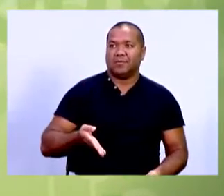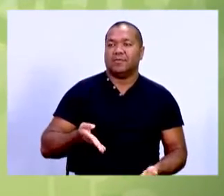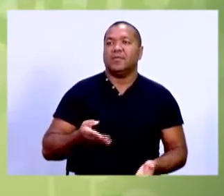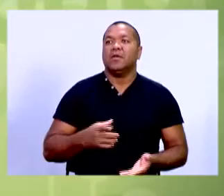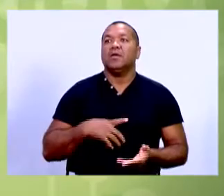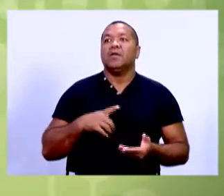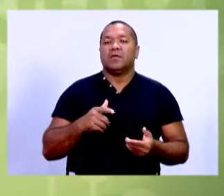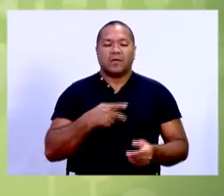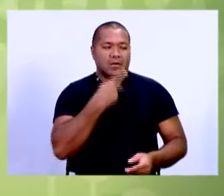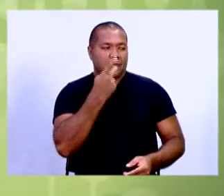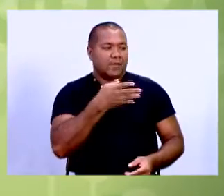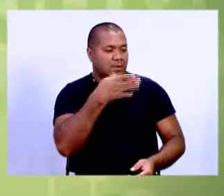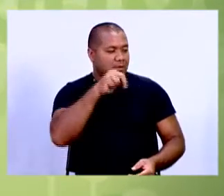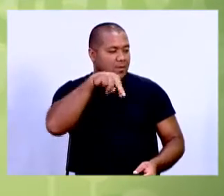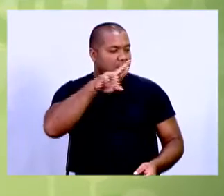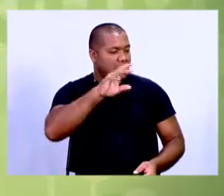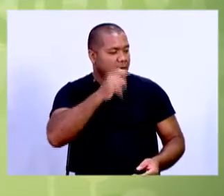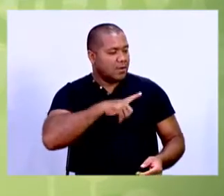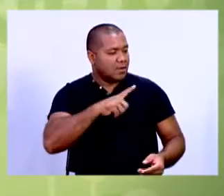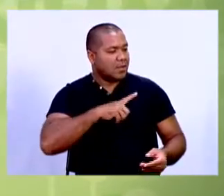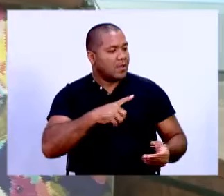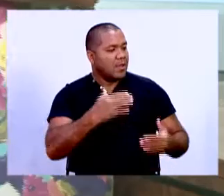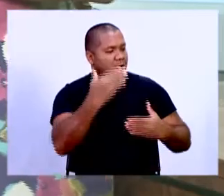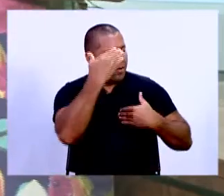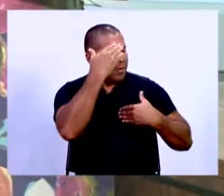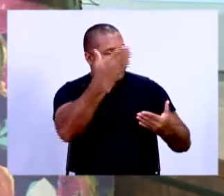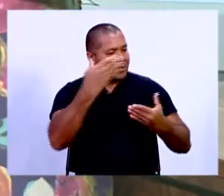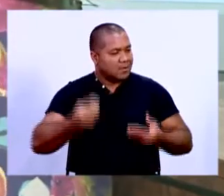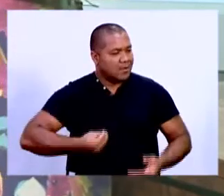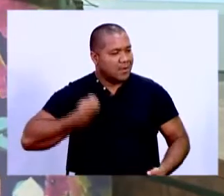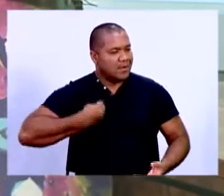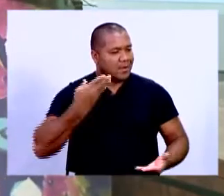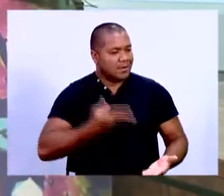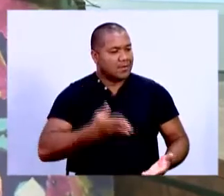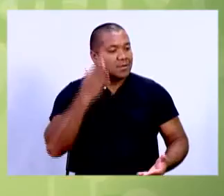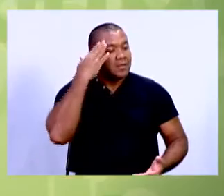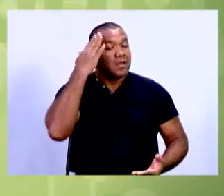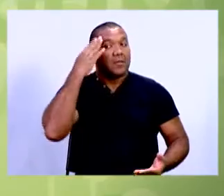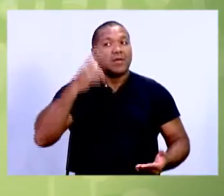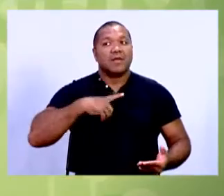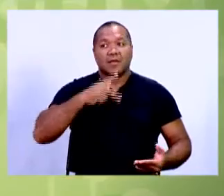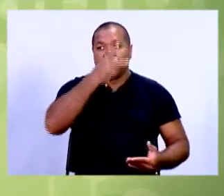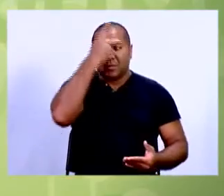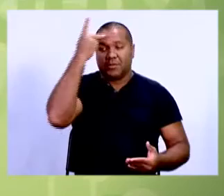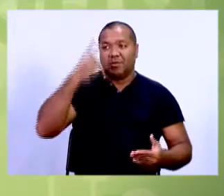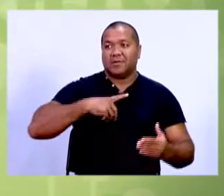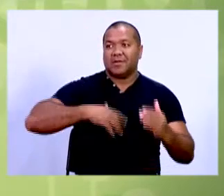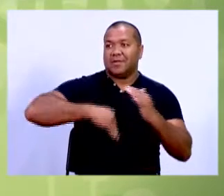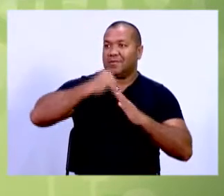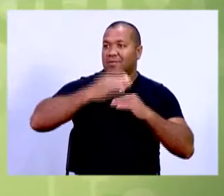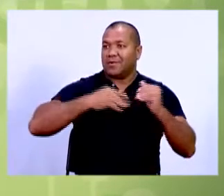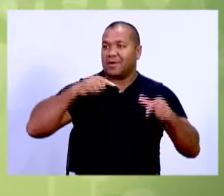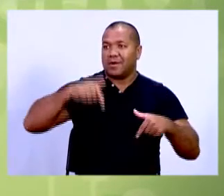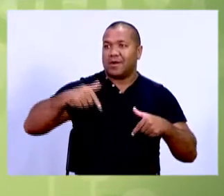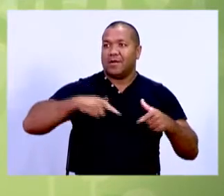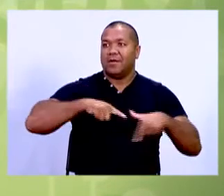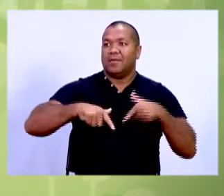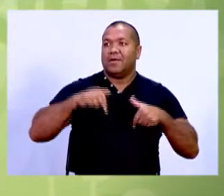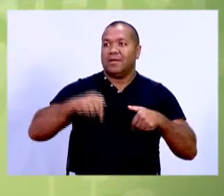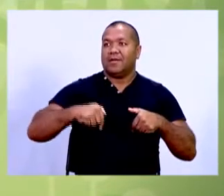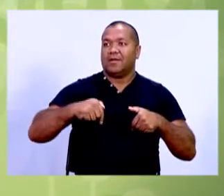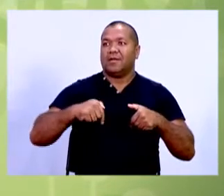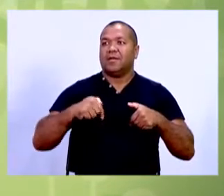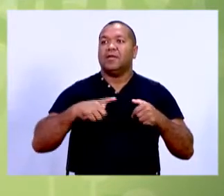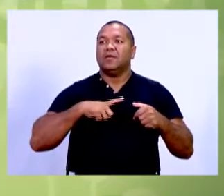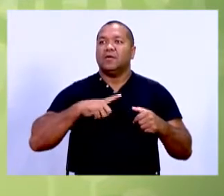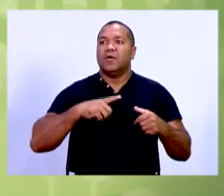quero te dizer, Naira, que é uma satisfação enorme saber que os servidores desse instituto, os gestores desse instituto, estão